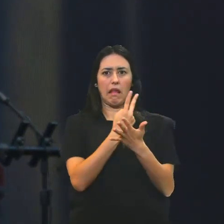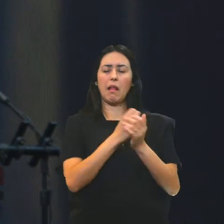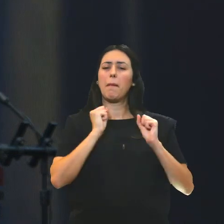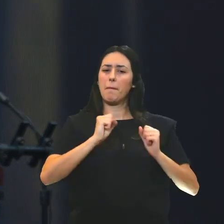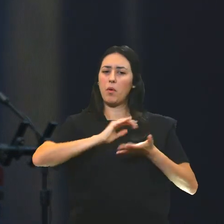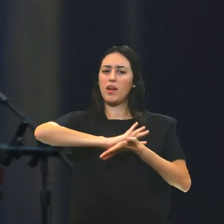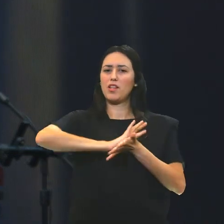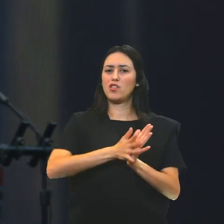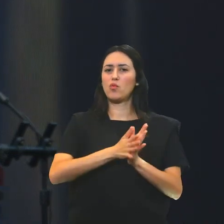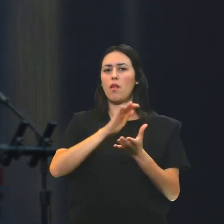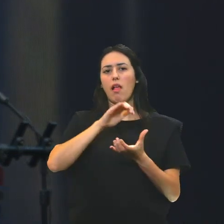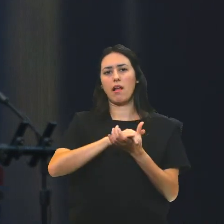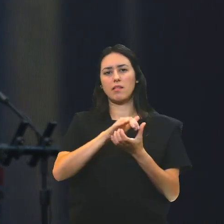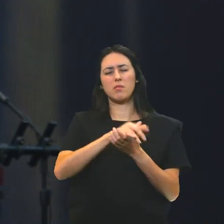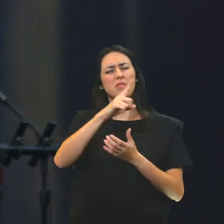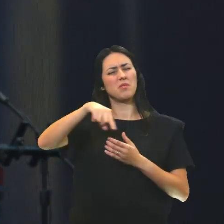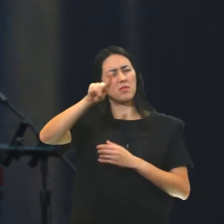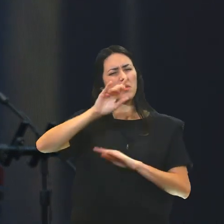outros.